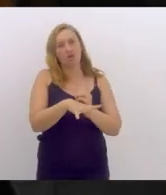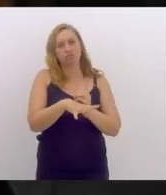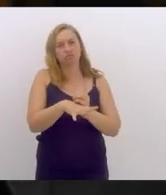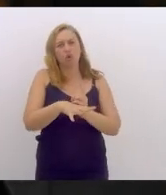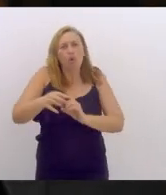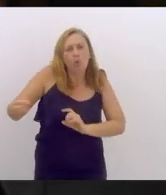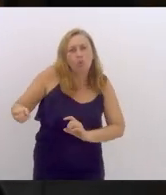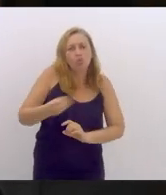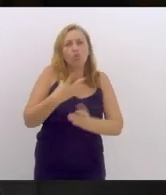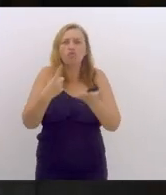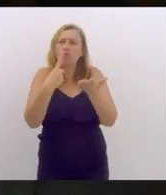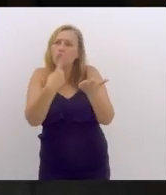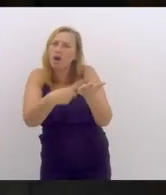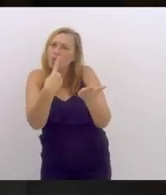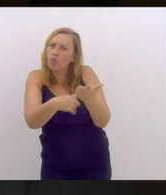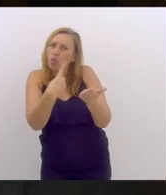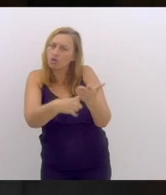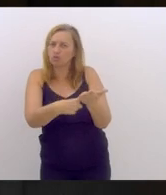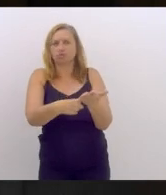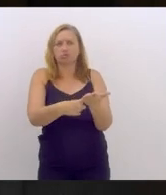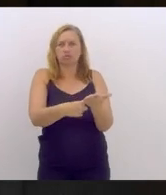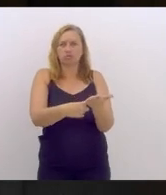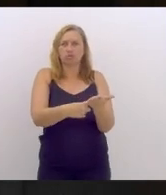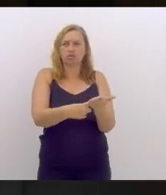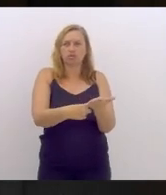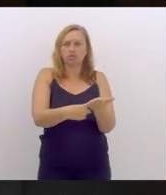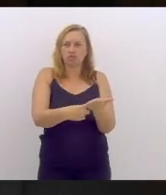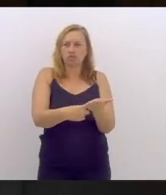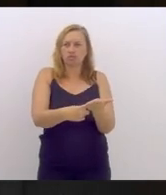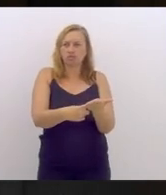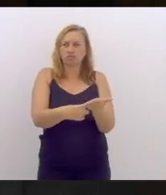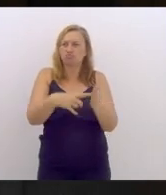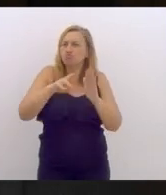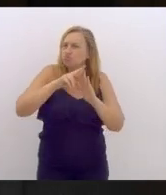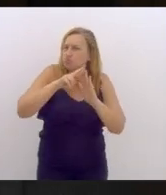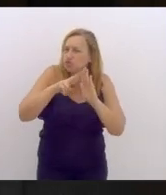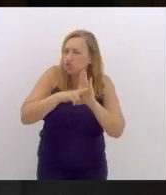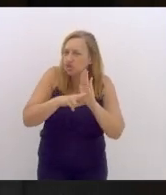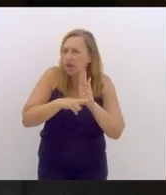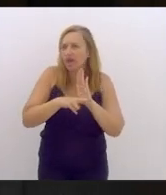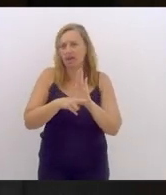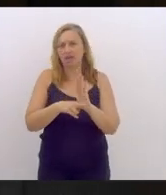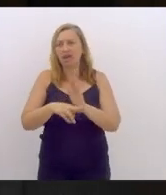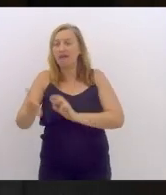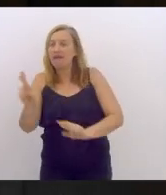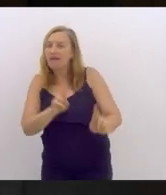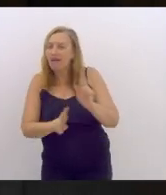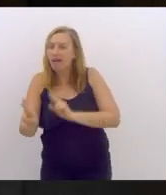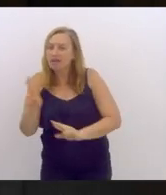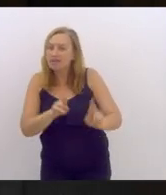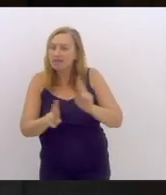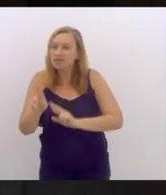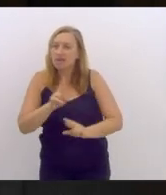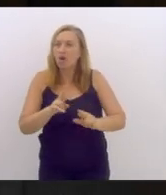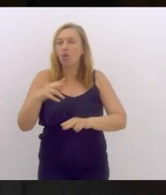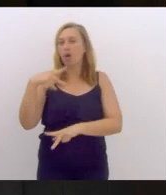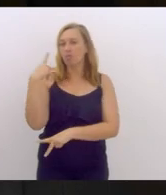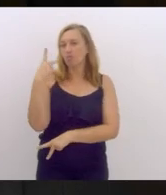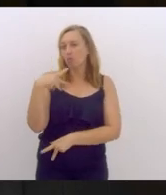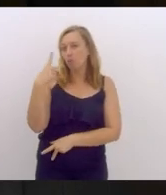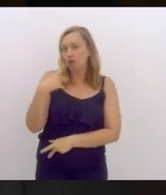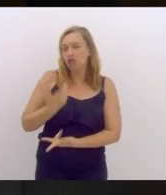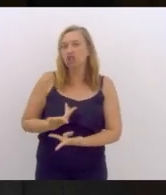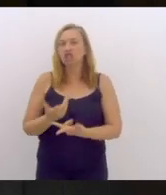um novo acordo de procedimentos em relação à política